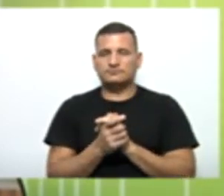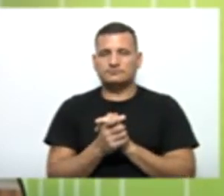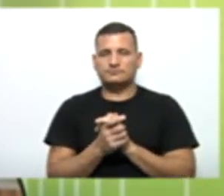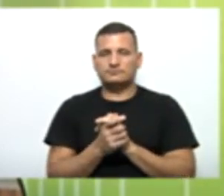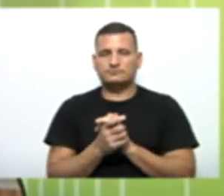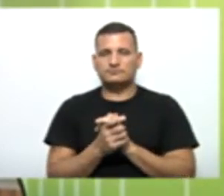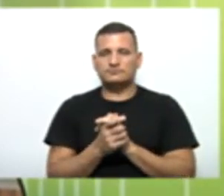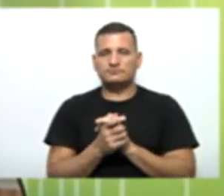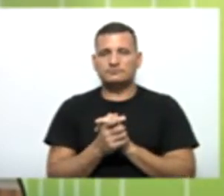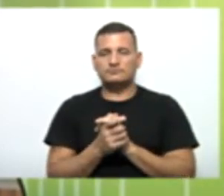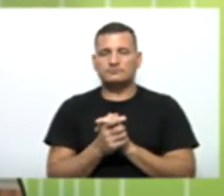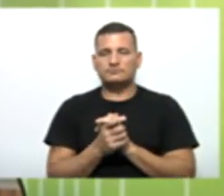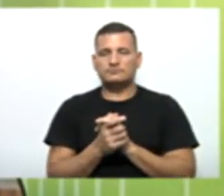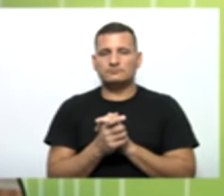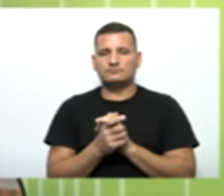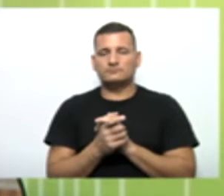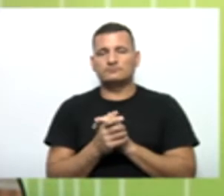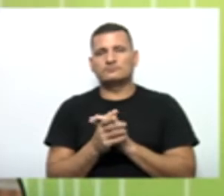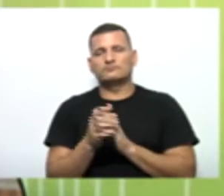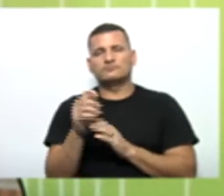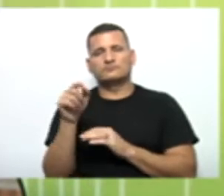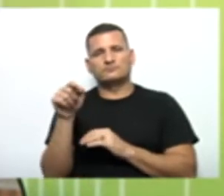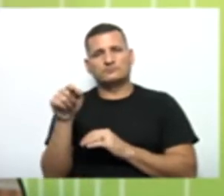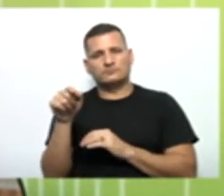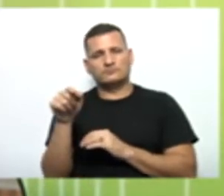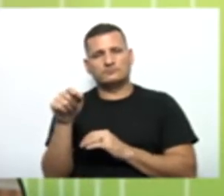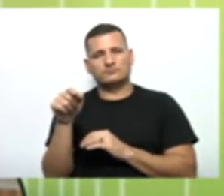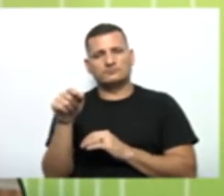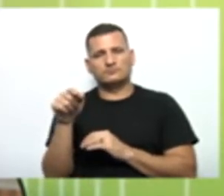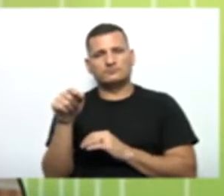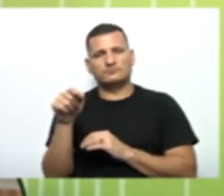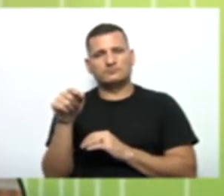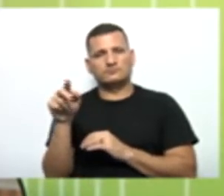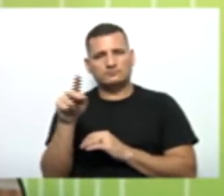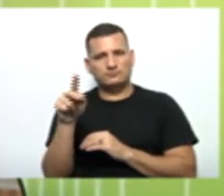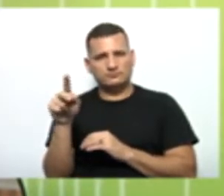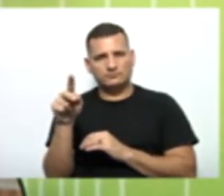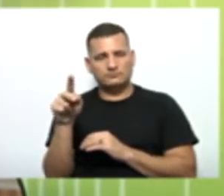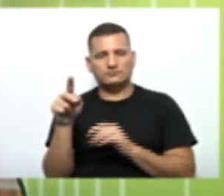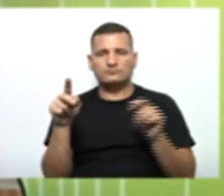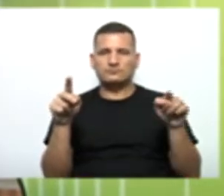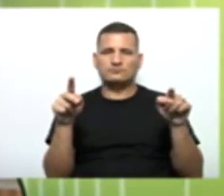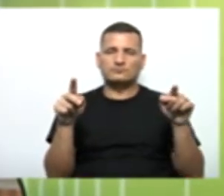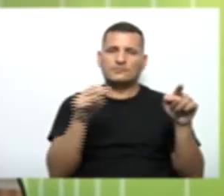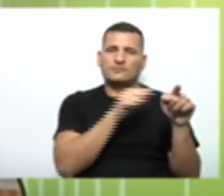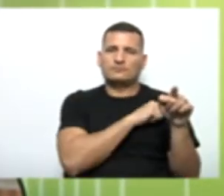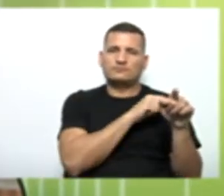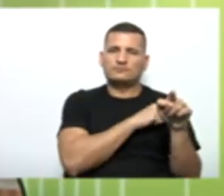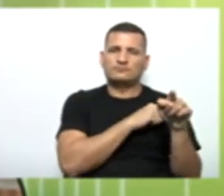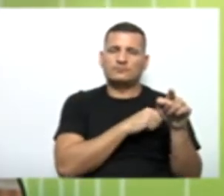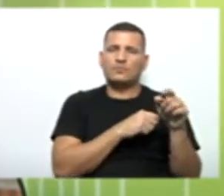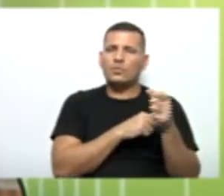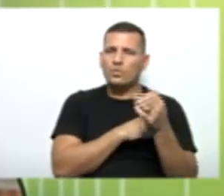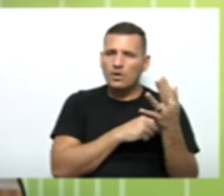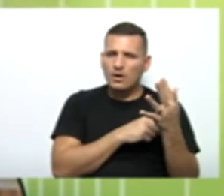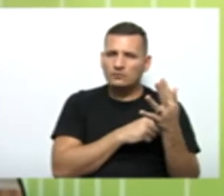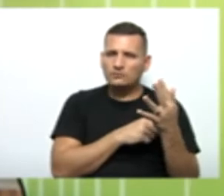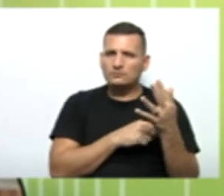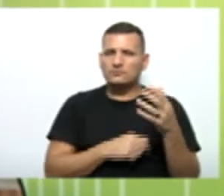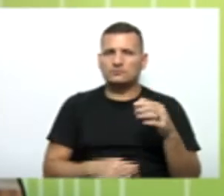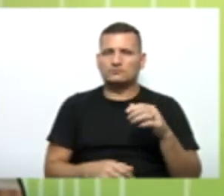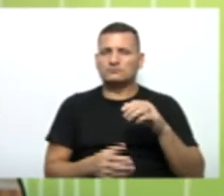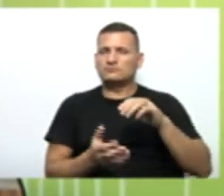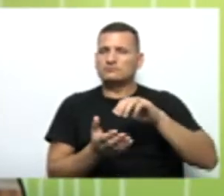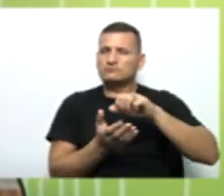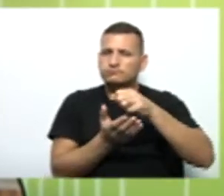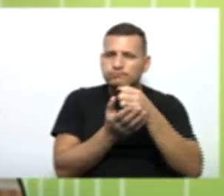ó. Quantos alunos se relacionam com o professor? São muitos alunos ou é só um aluno que se relaciona